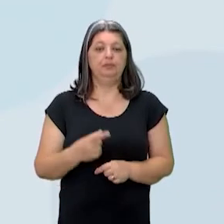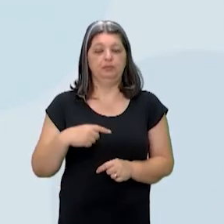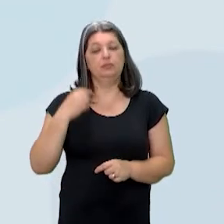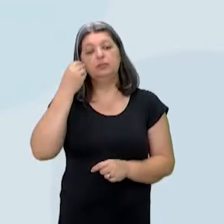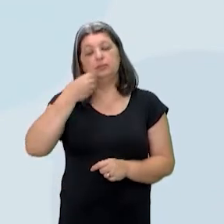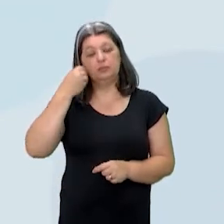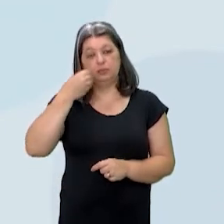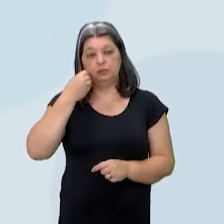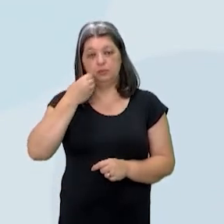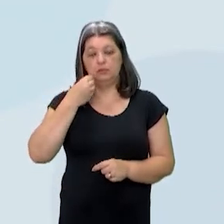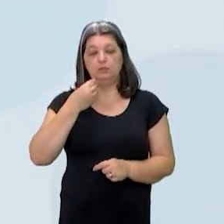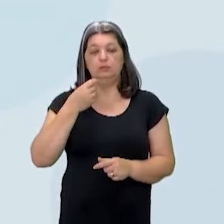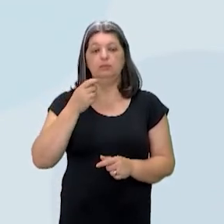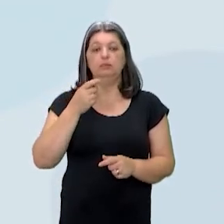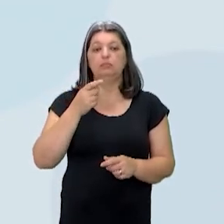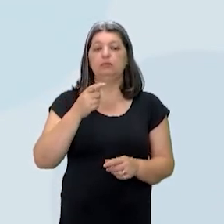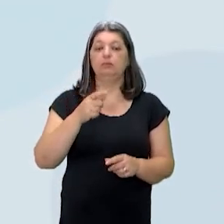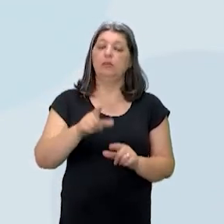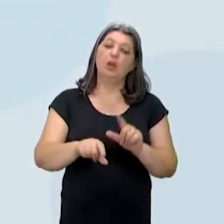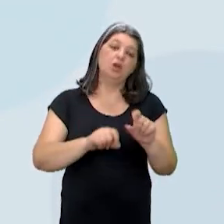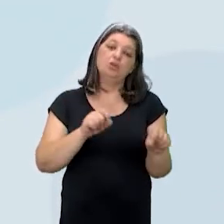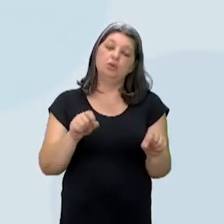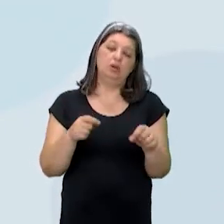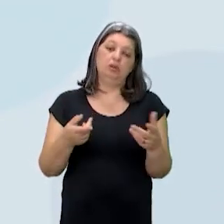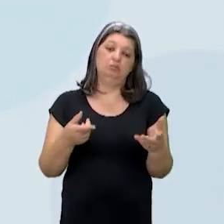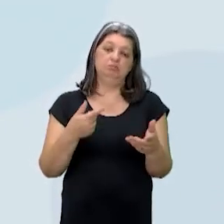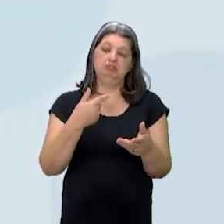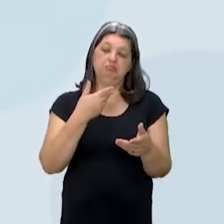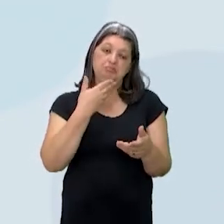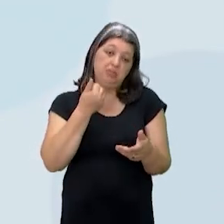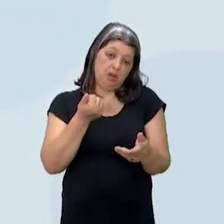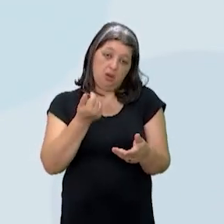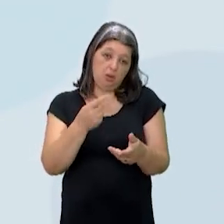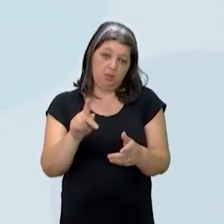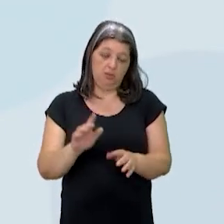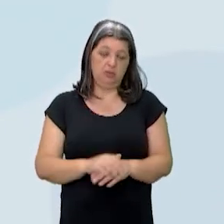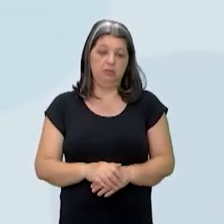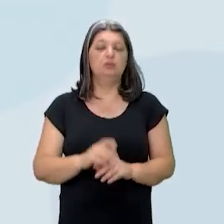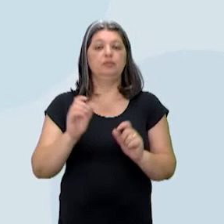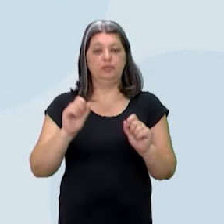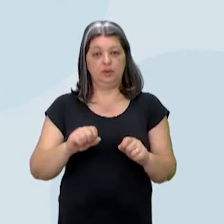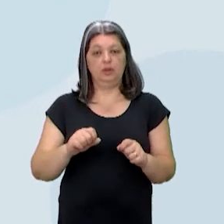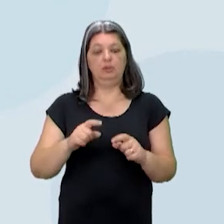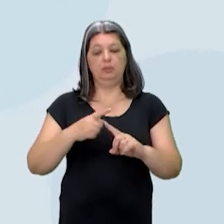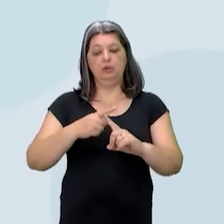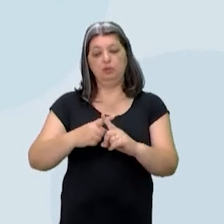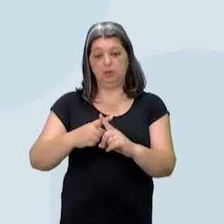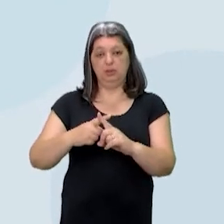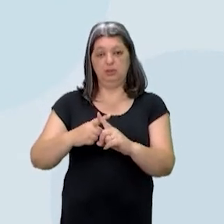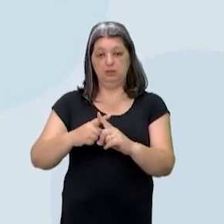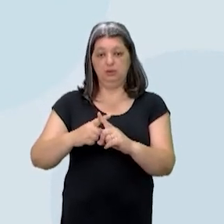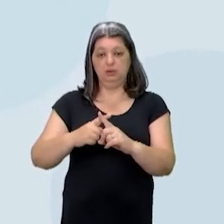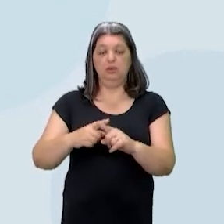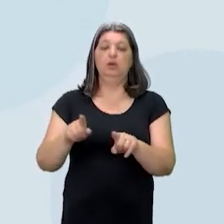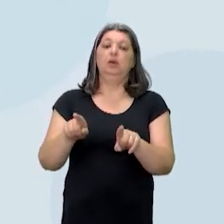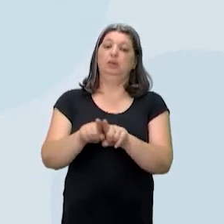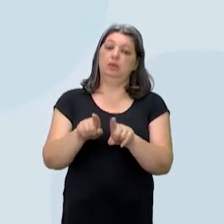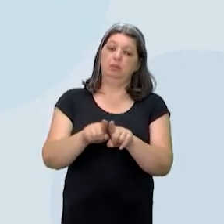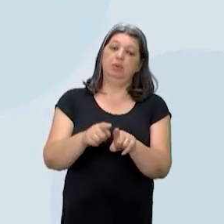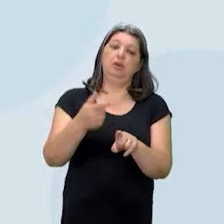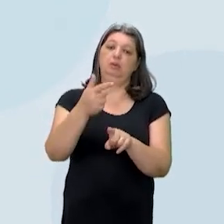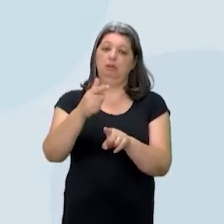podem optar pela operação que vocês acharem mais conveniente. Dá para fazer por multiplicação e também dá para fazer por